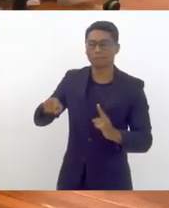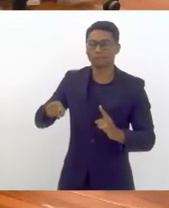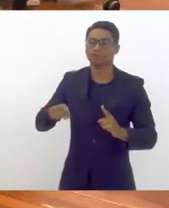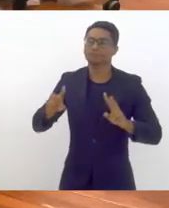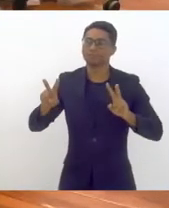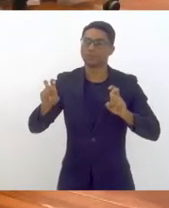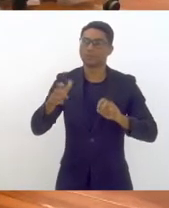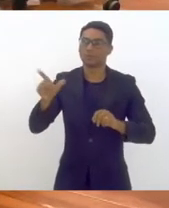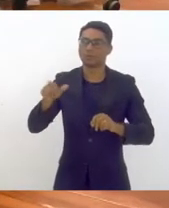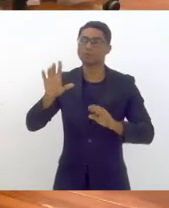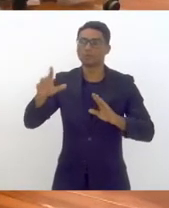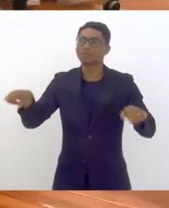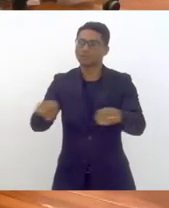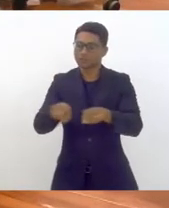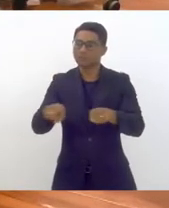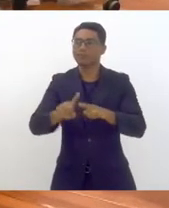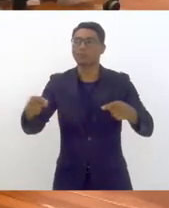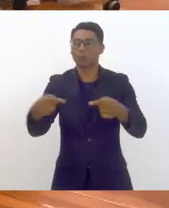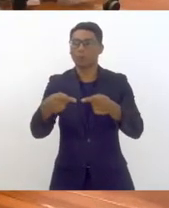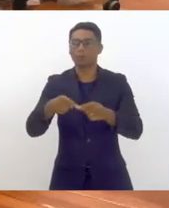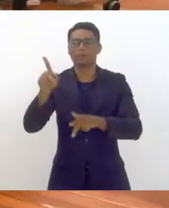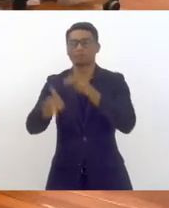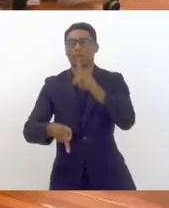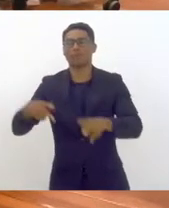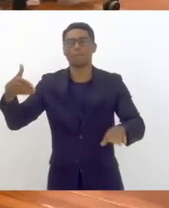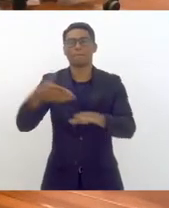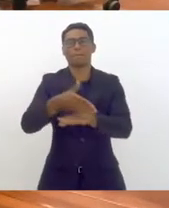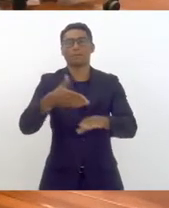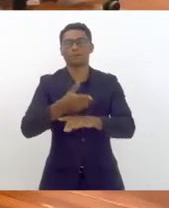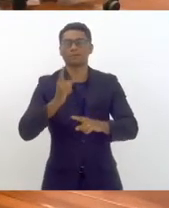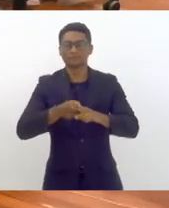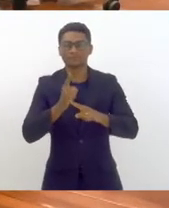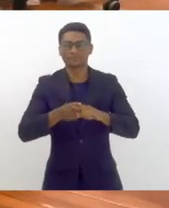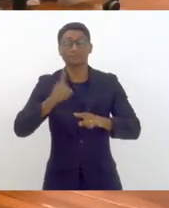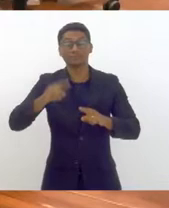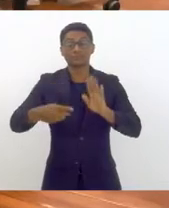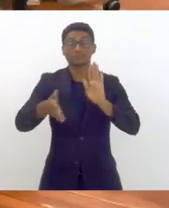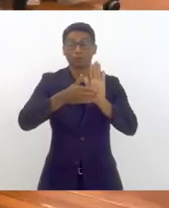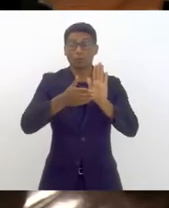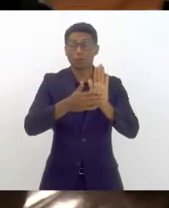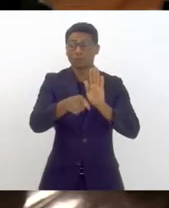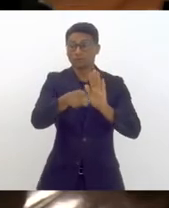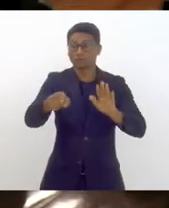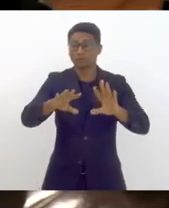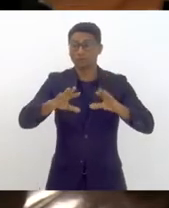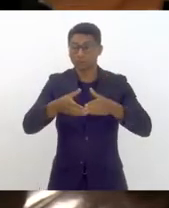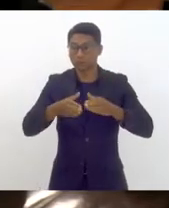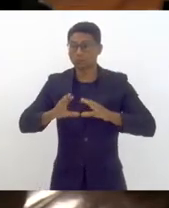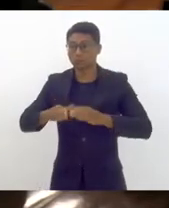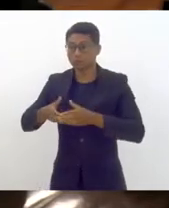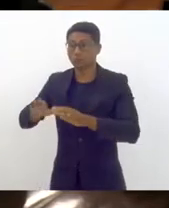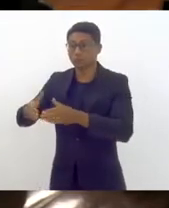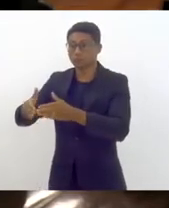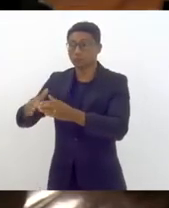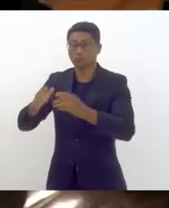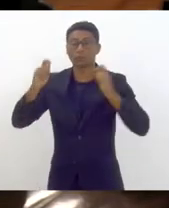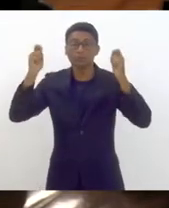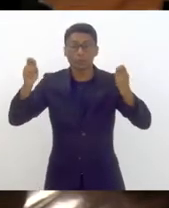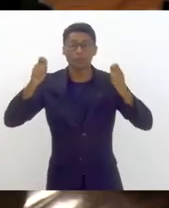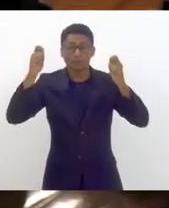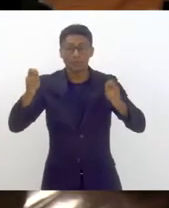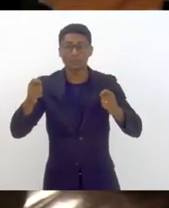não deixa de ser de participação popular, porque foi uma proposta das torcidas organizadas, da Natorg, que